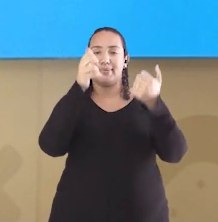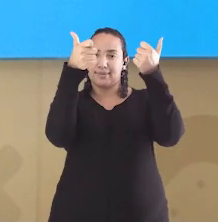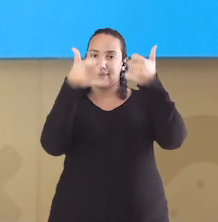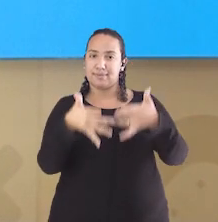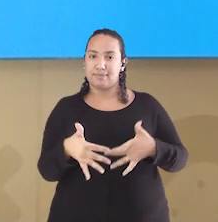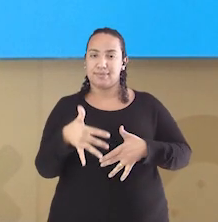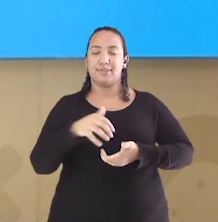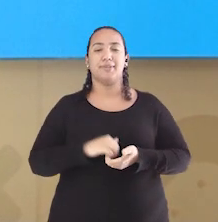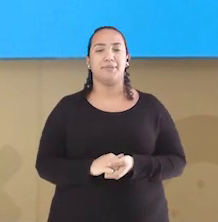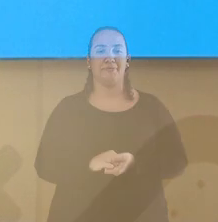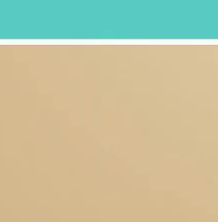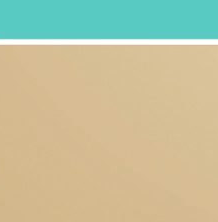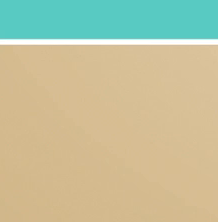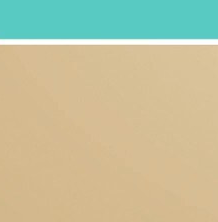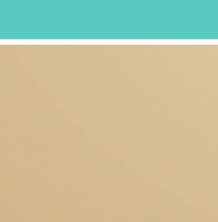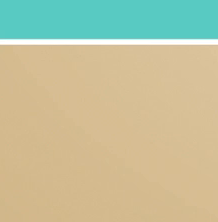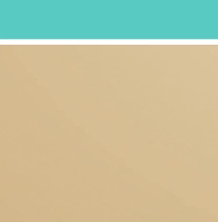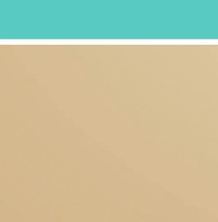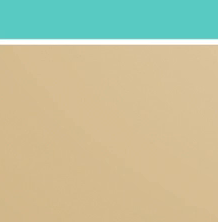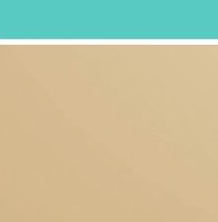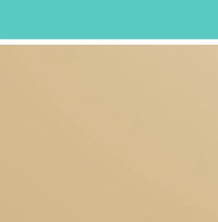resposta. Respondam aí.